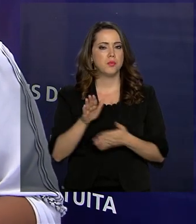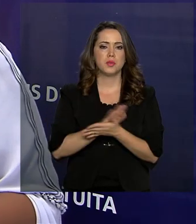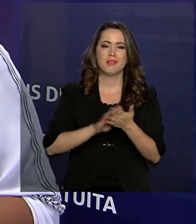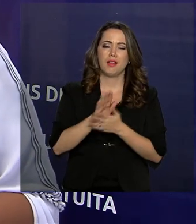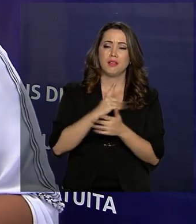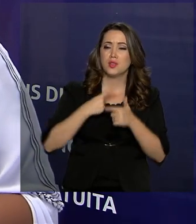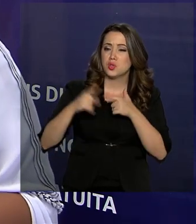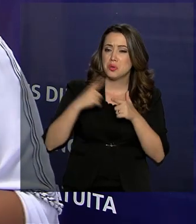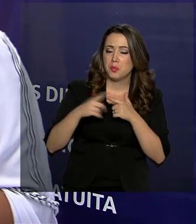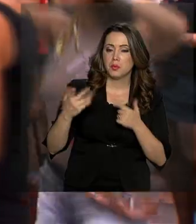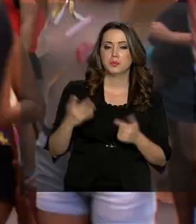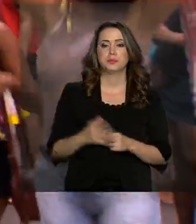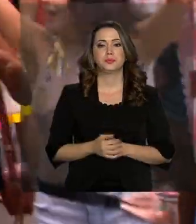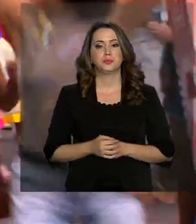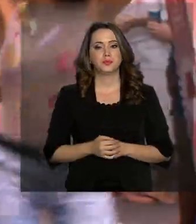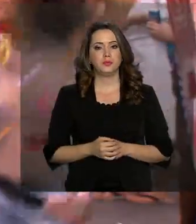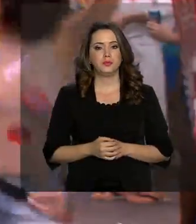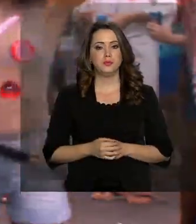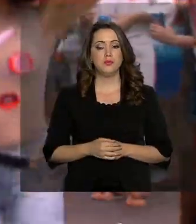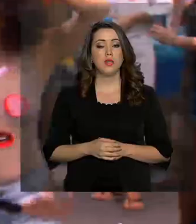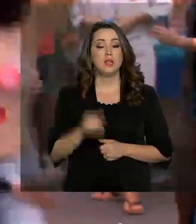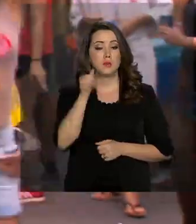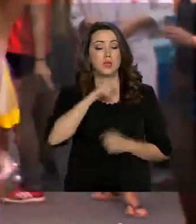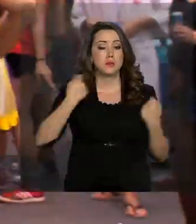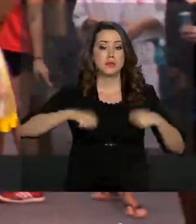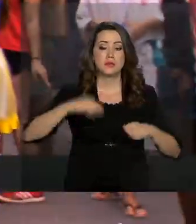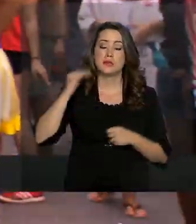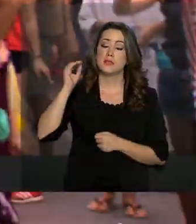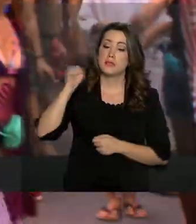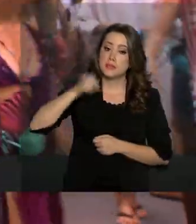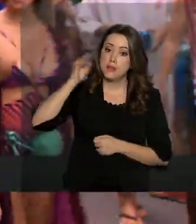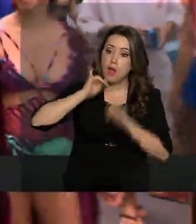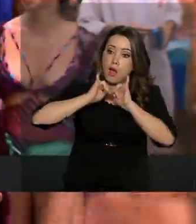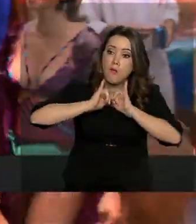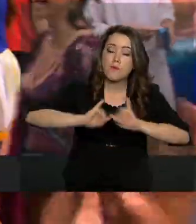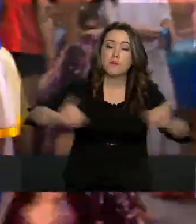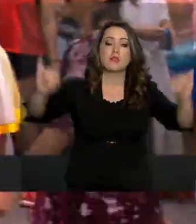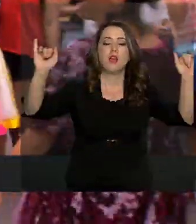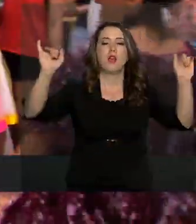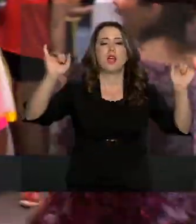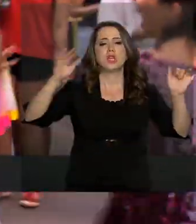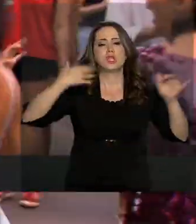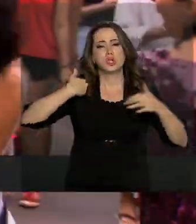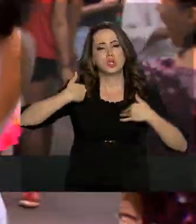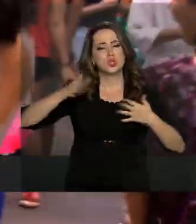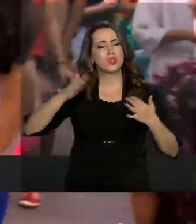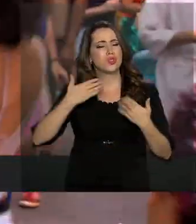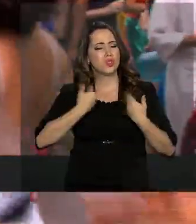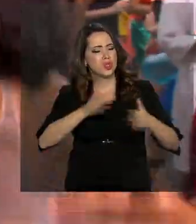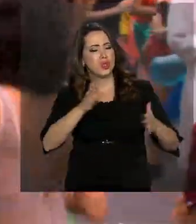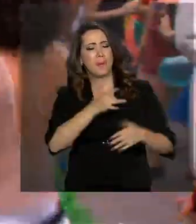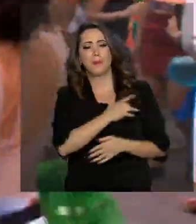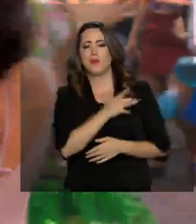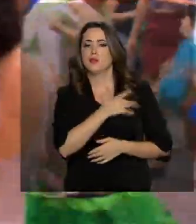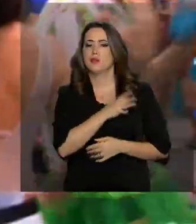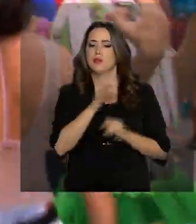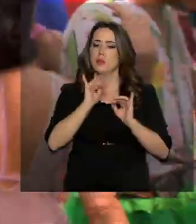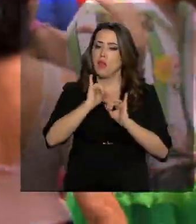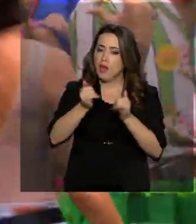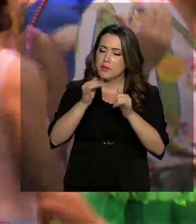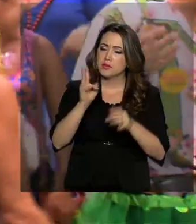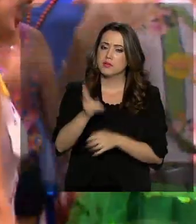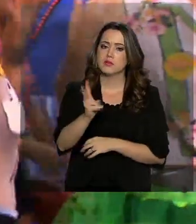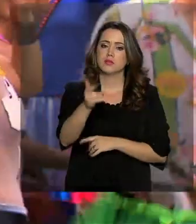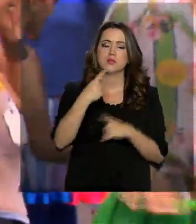ser importunada. As mulheres têm, sim, que denunciar, né? Tirar um pouco esse medo e denunciar,